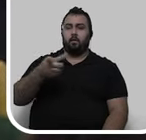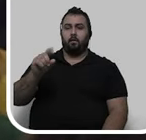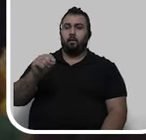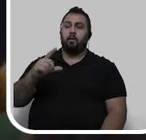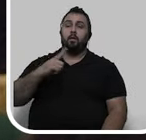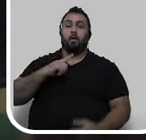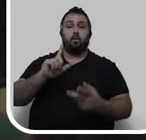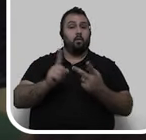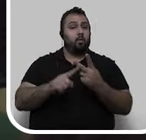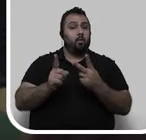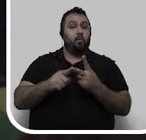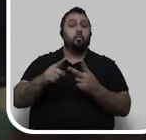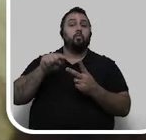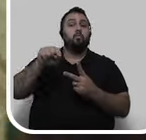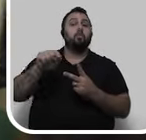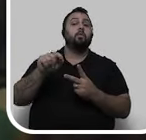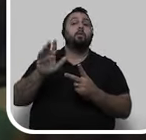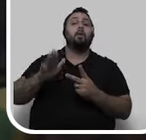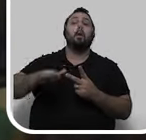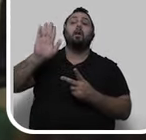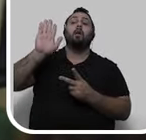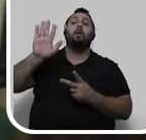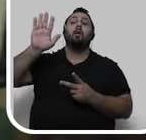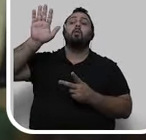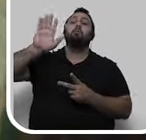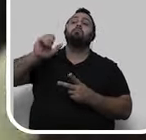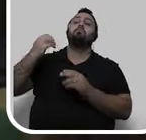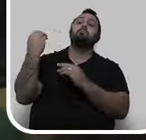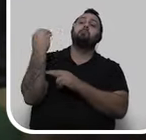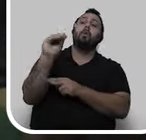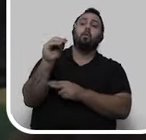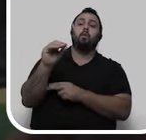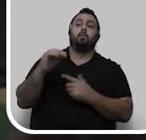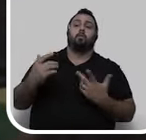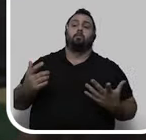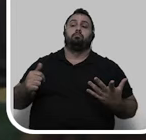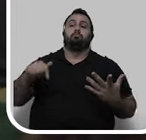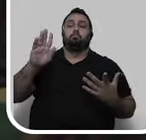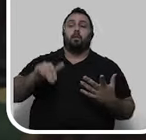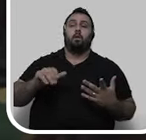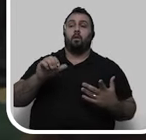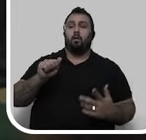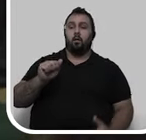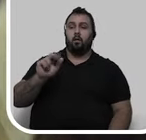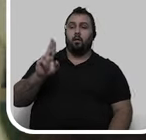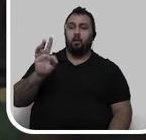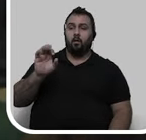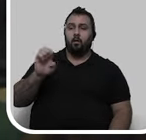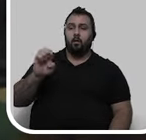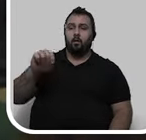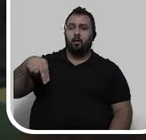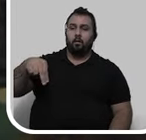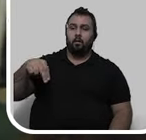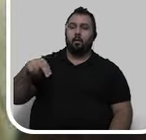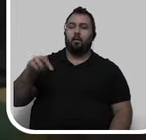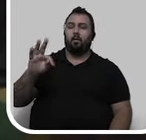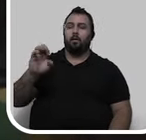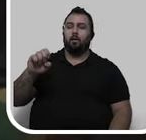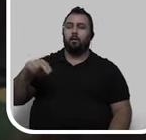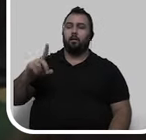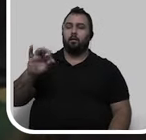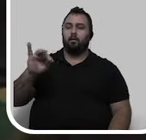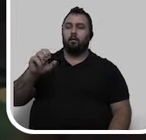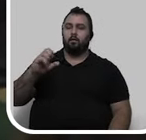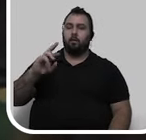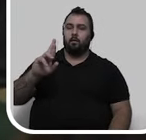fator de autenticação aqui? Ó, pessoal, tá bom. E quem colocou um authenticator depois? Vai ficando chata a